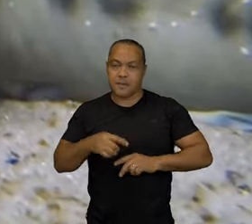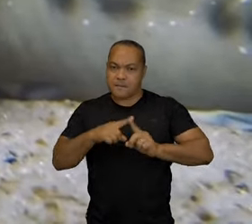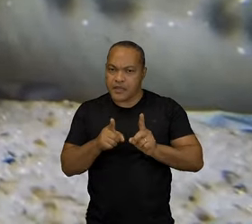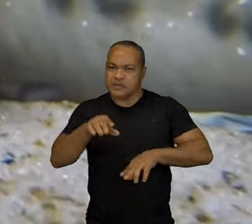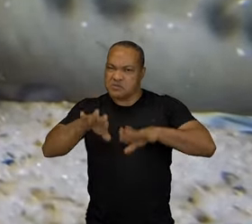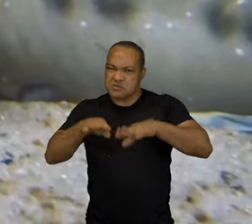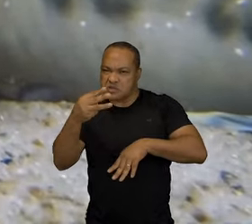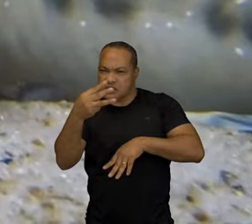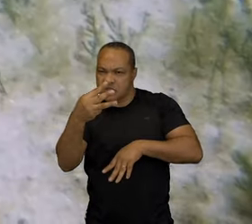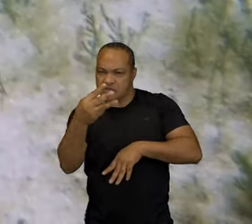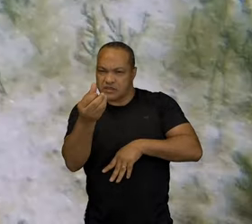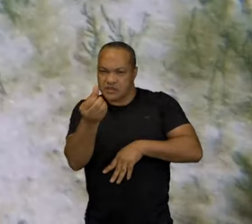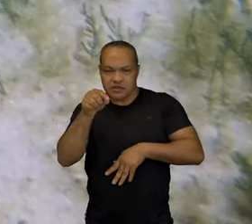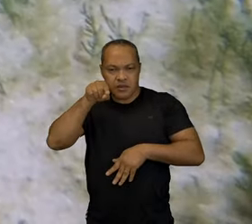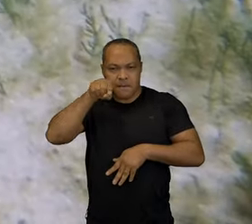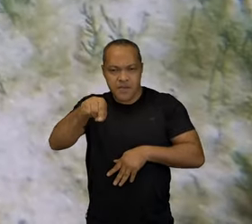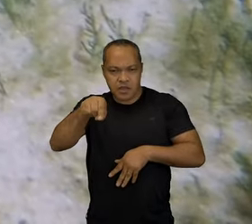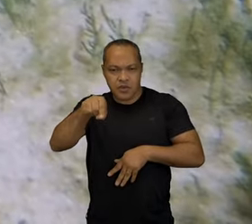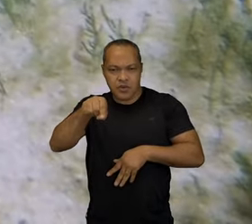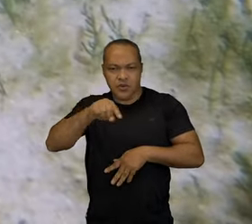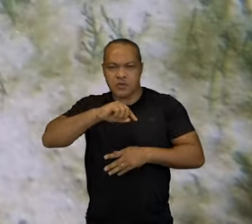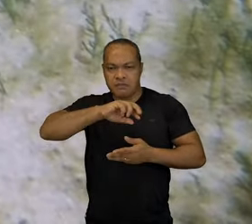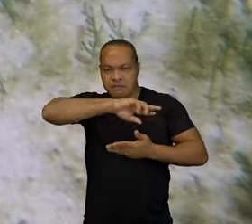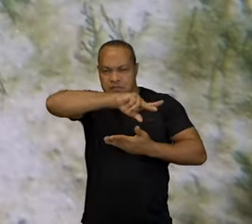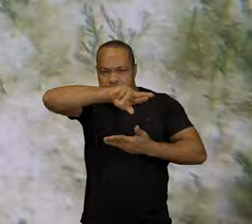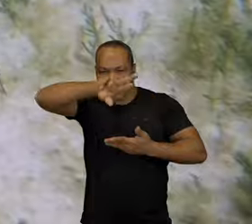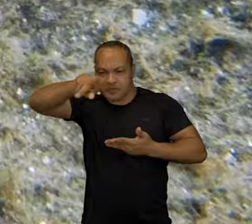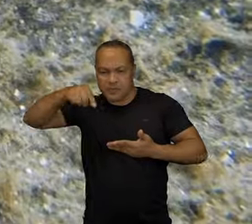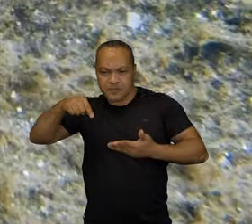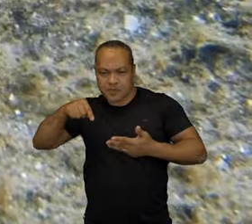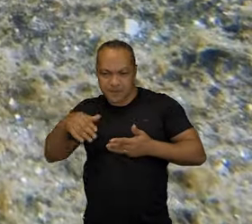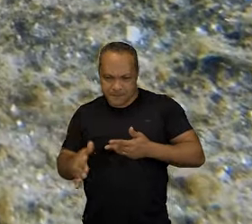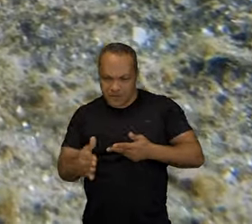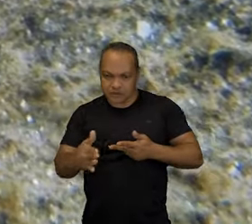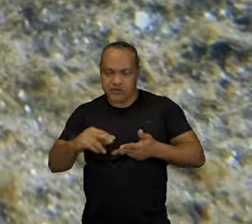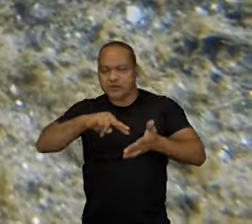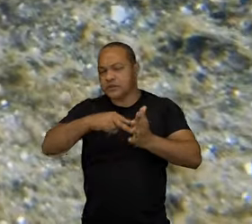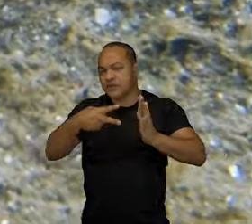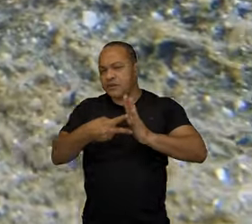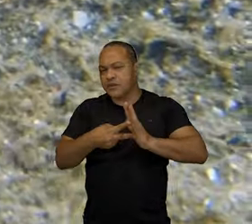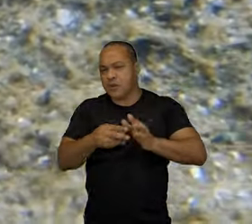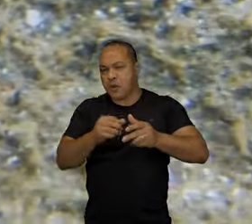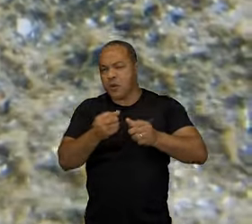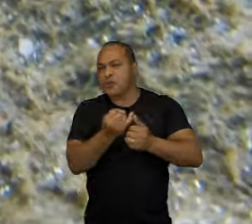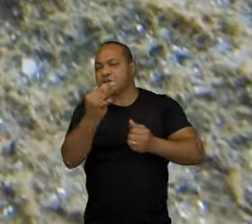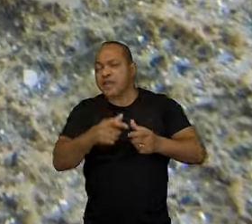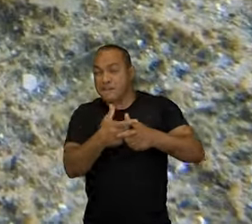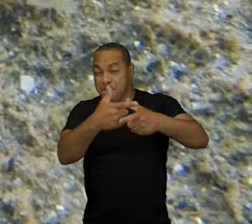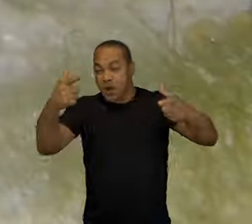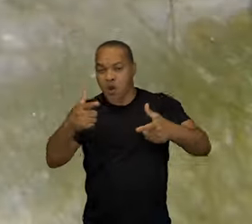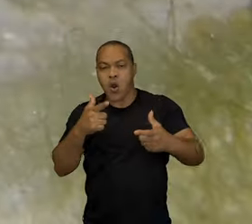Existem mais de 36 mil espécies de peixes, representando um número maior do que todas